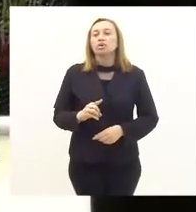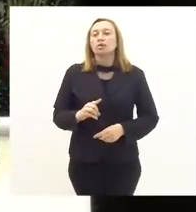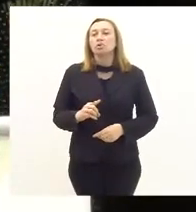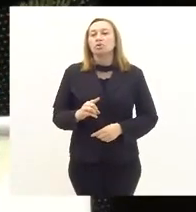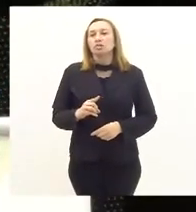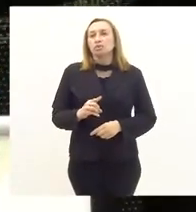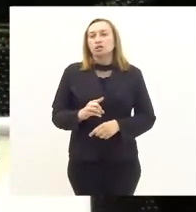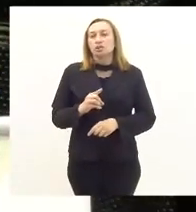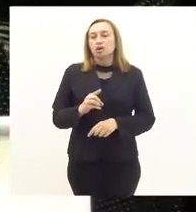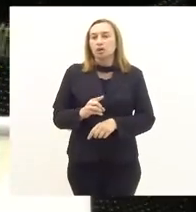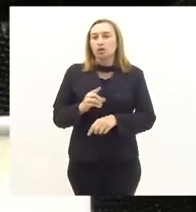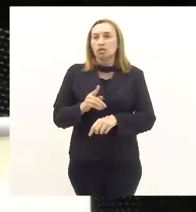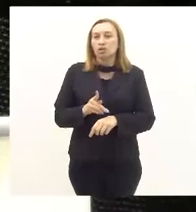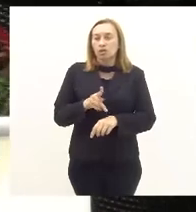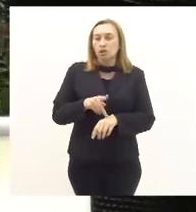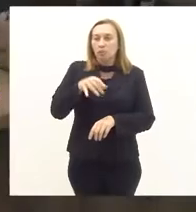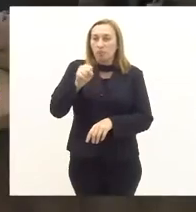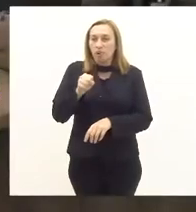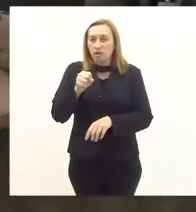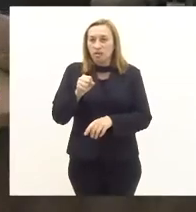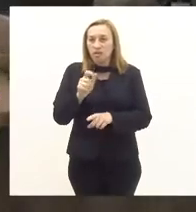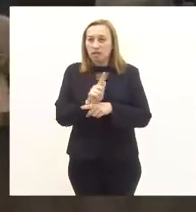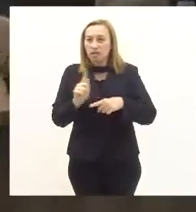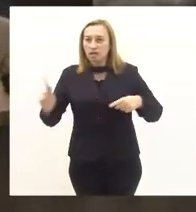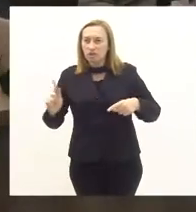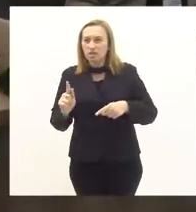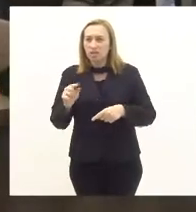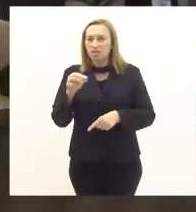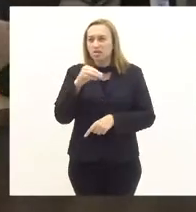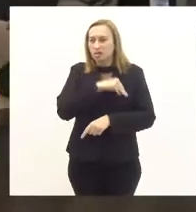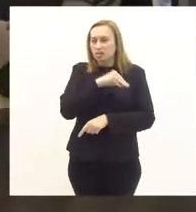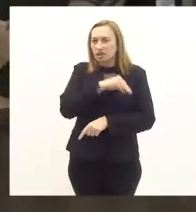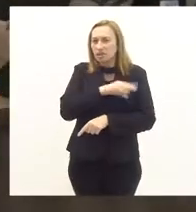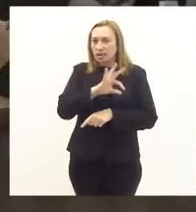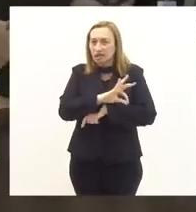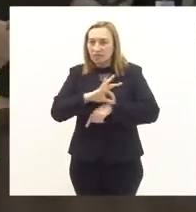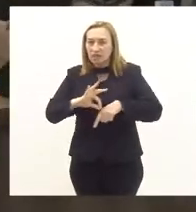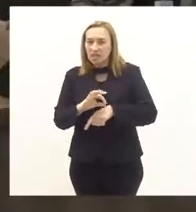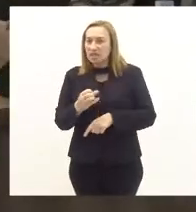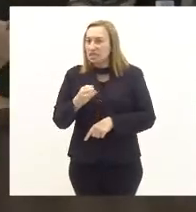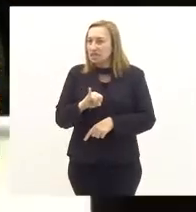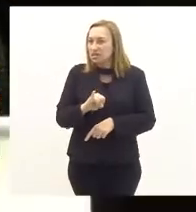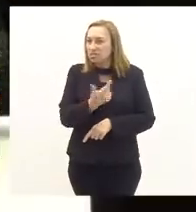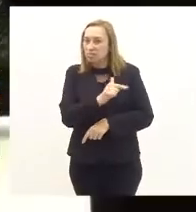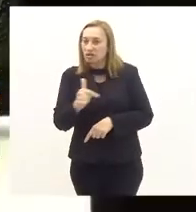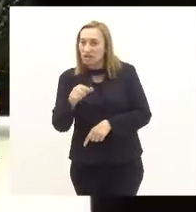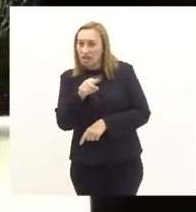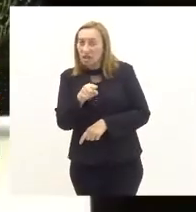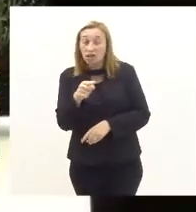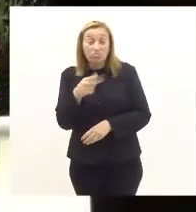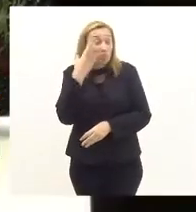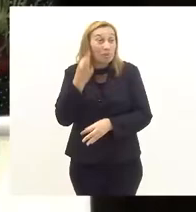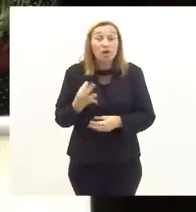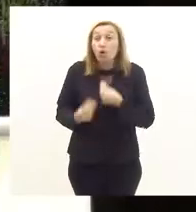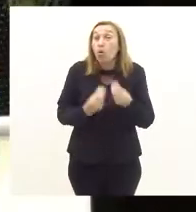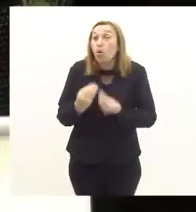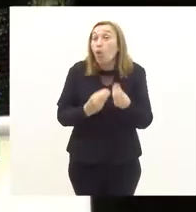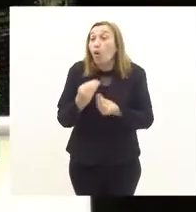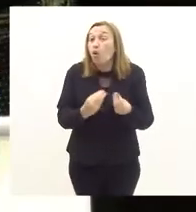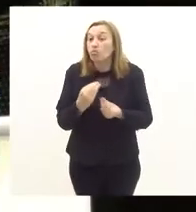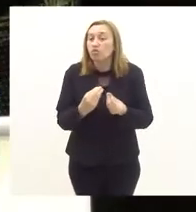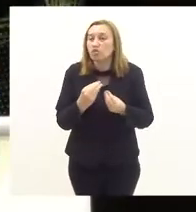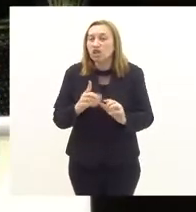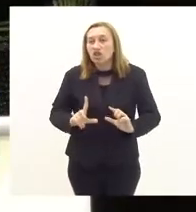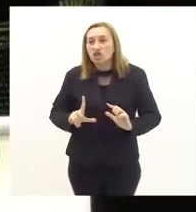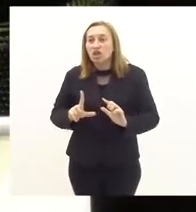pós-graduação em Ensino e História da Matemática e da Física. Então, se não fosse ele, eu não saberia como, né, percorrer os